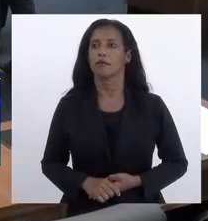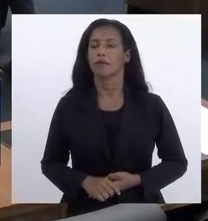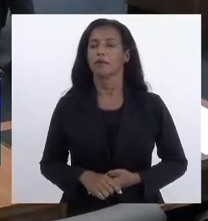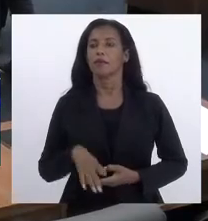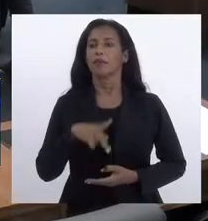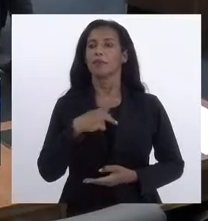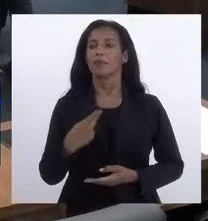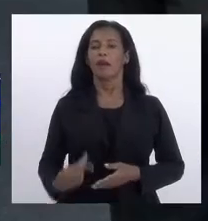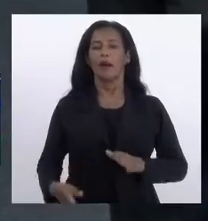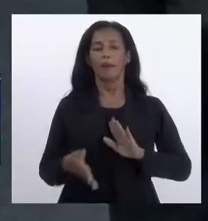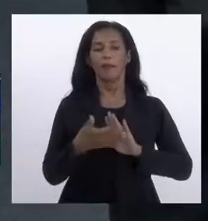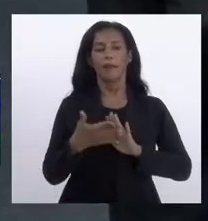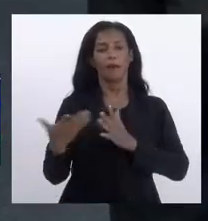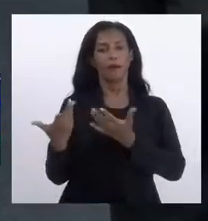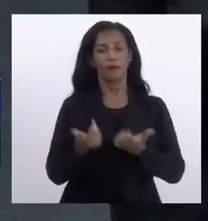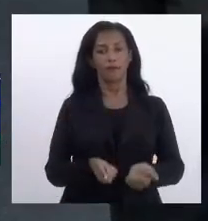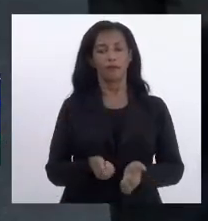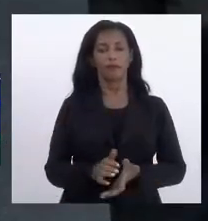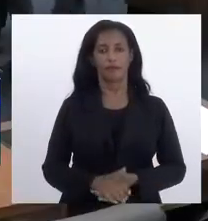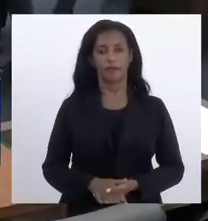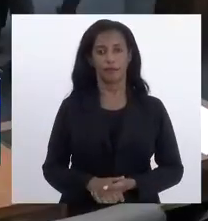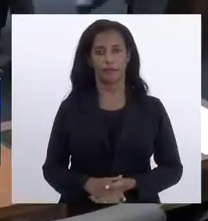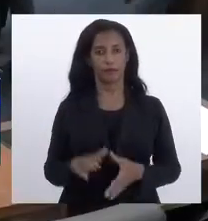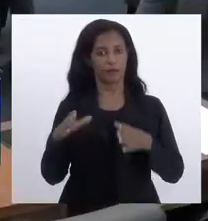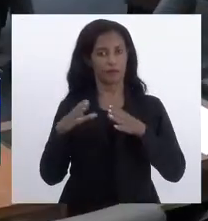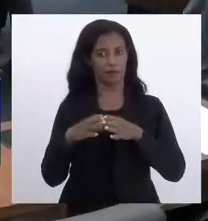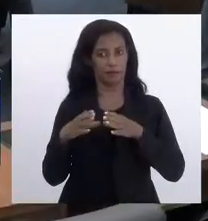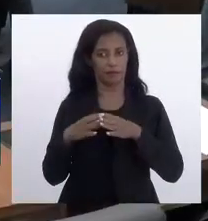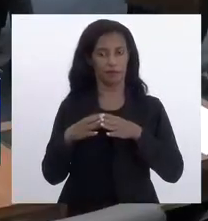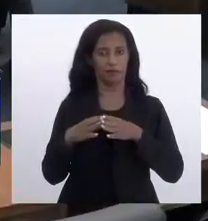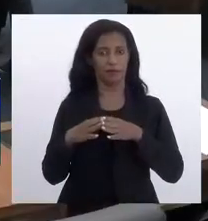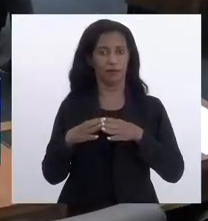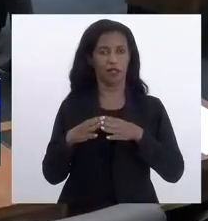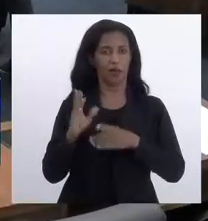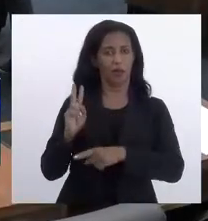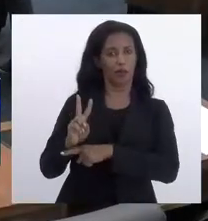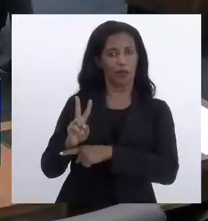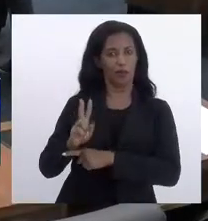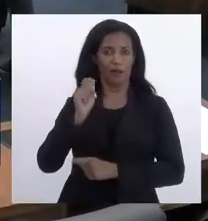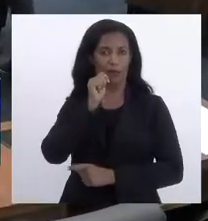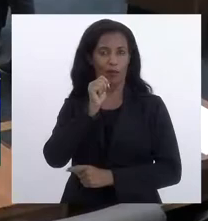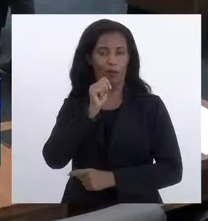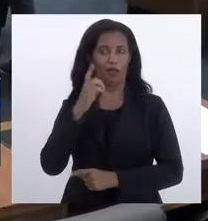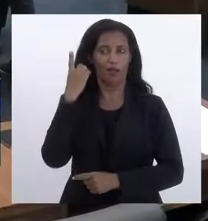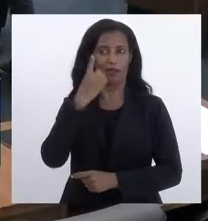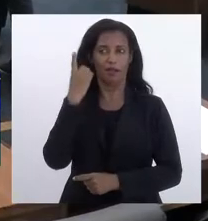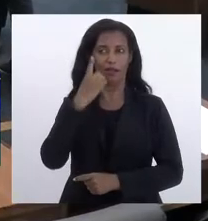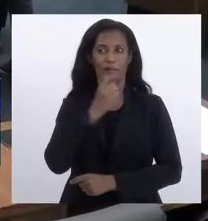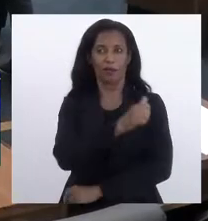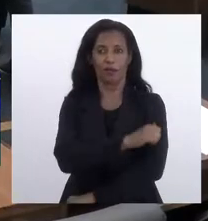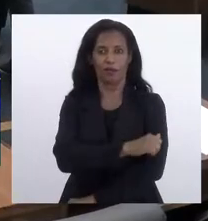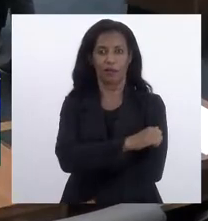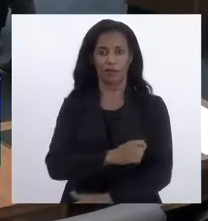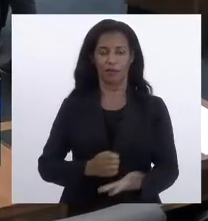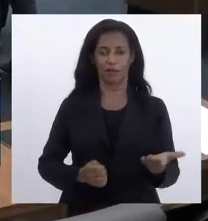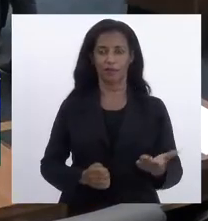Senhor presidente, parecer favorável. Pela Comissão de Defesa da Mulher, deputada Ferreira Regiane.